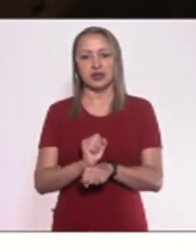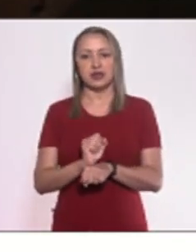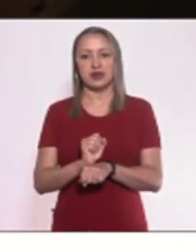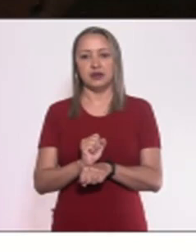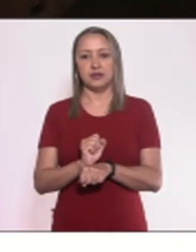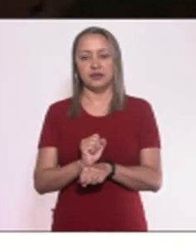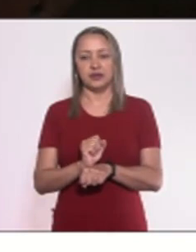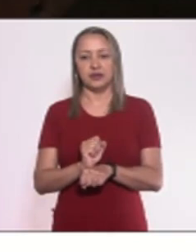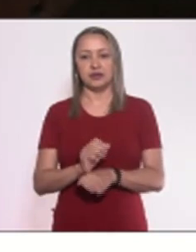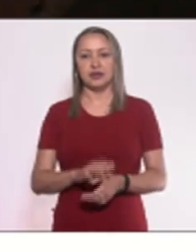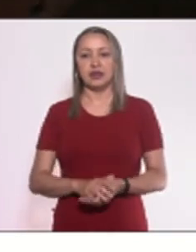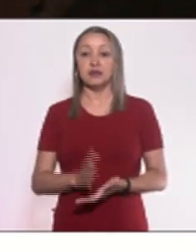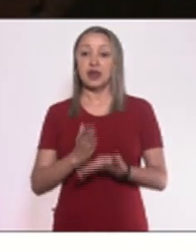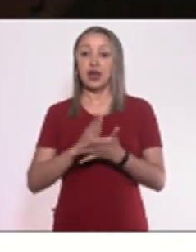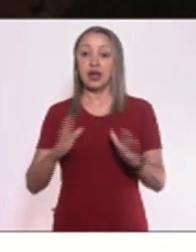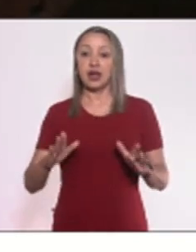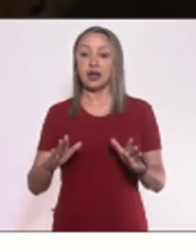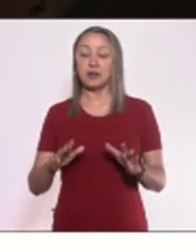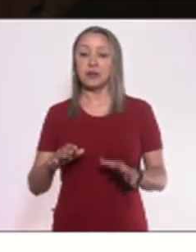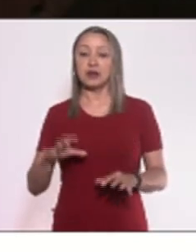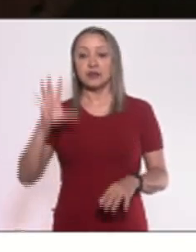em julgado, isto é,